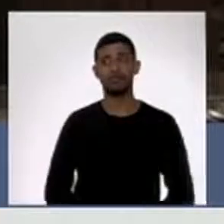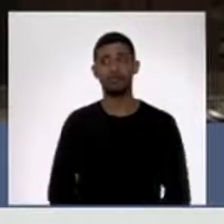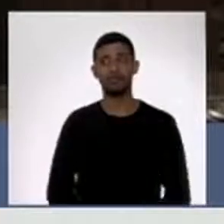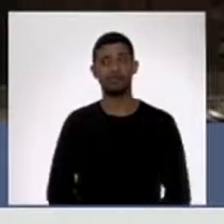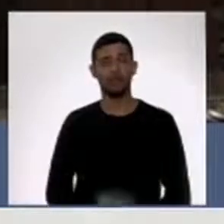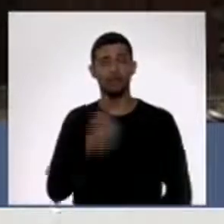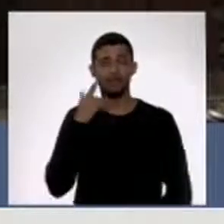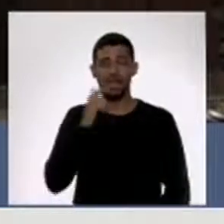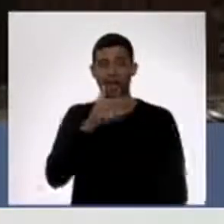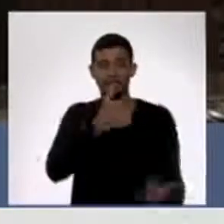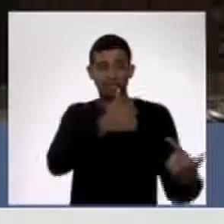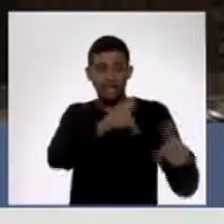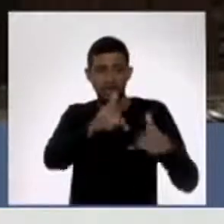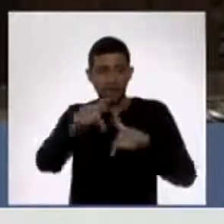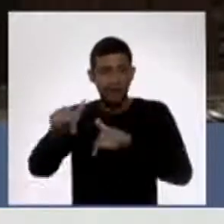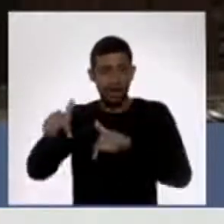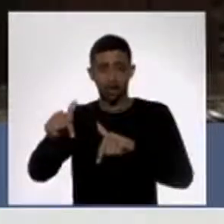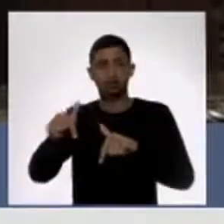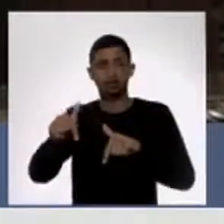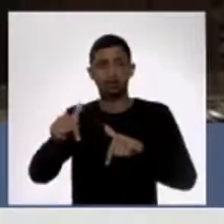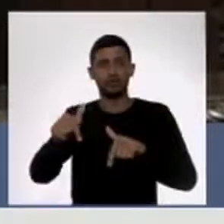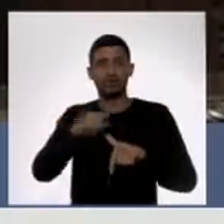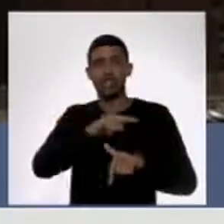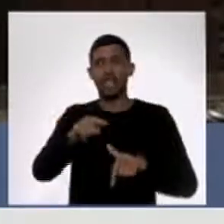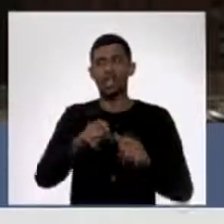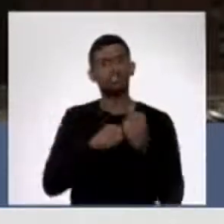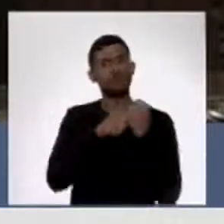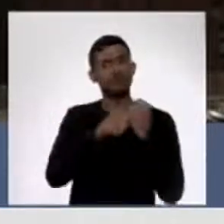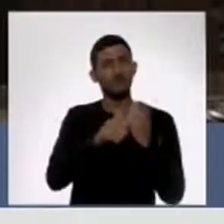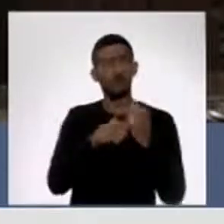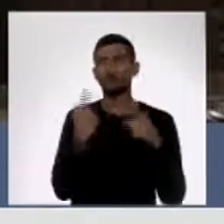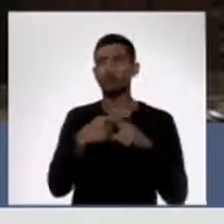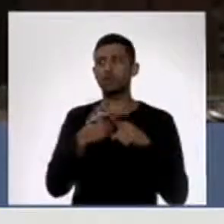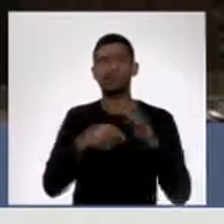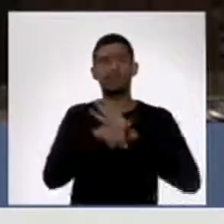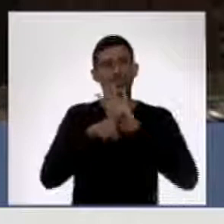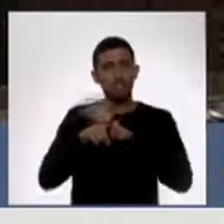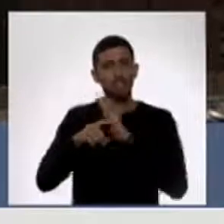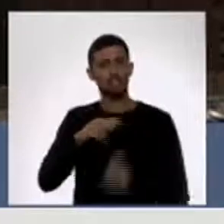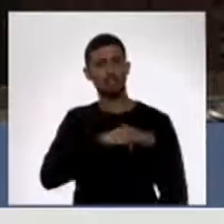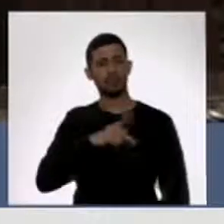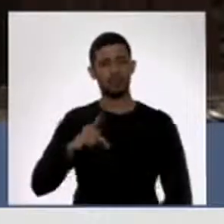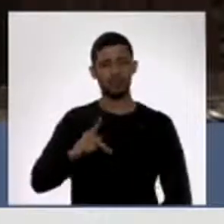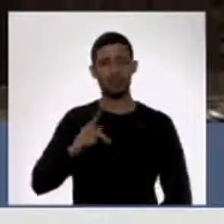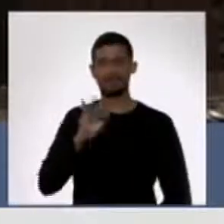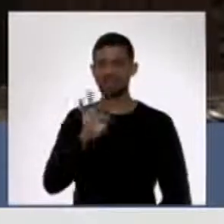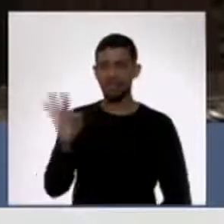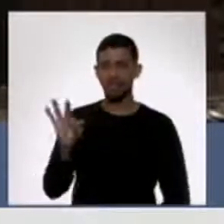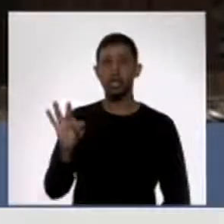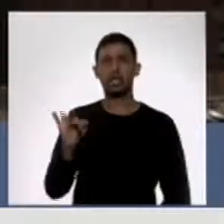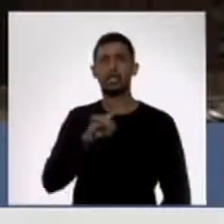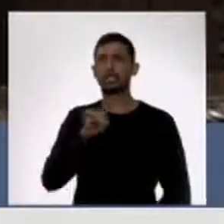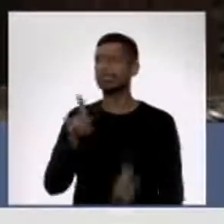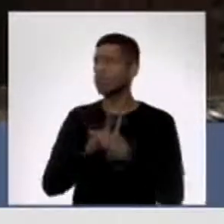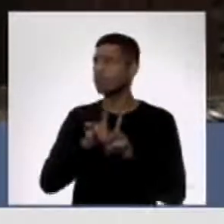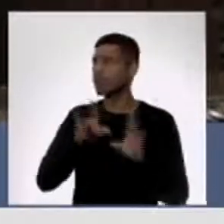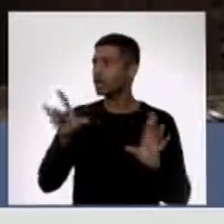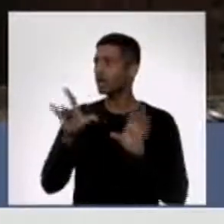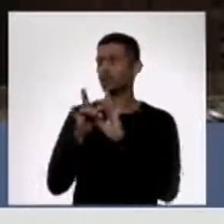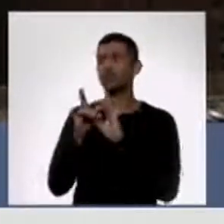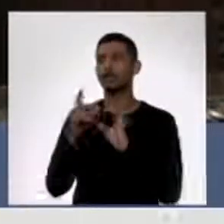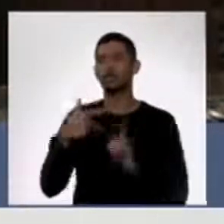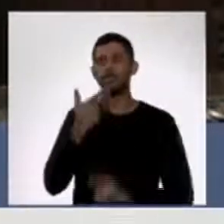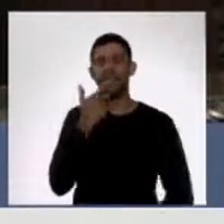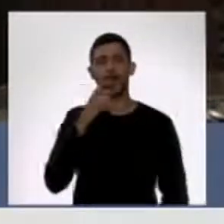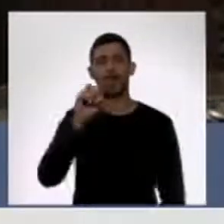ele vem sendo fortalecido por uma fiscalização do Ministério Público Federal, consolidando a ação como